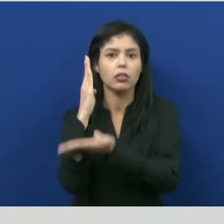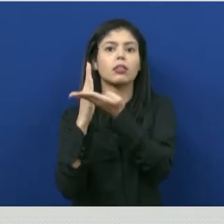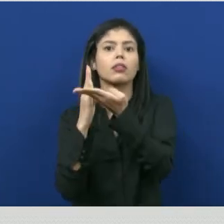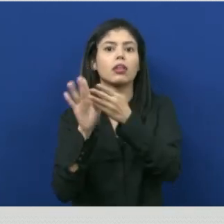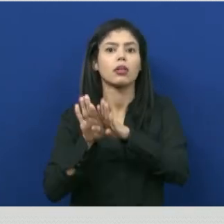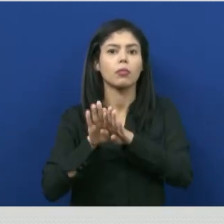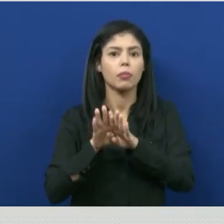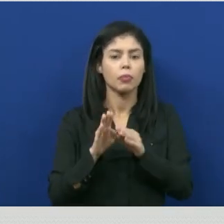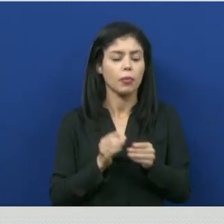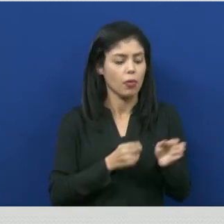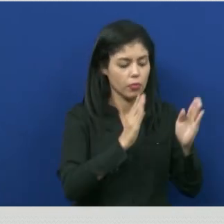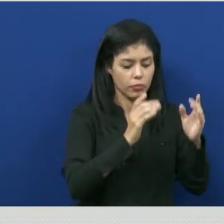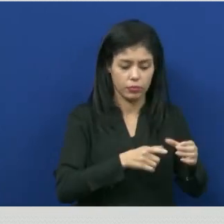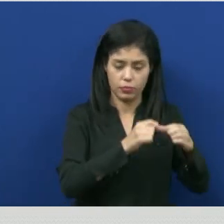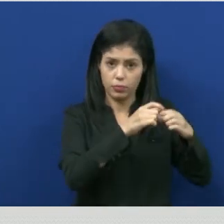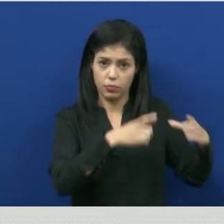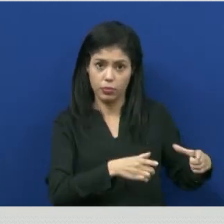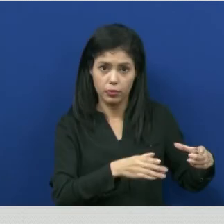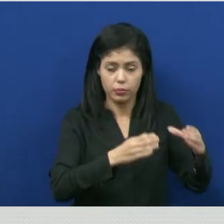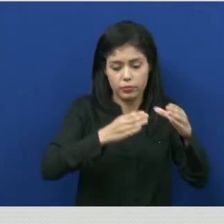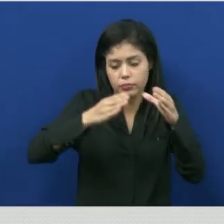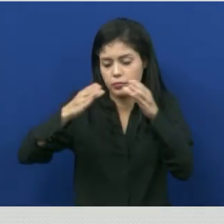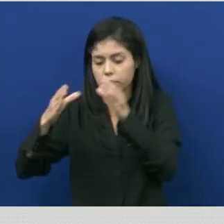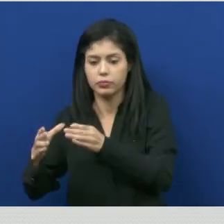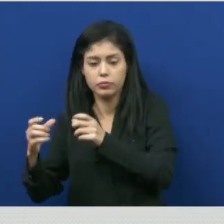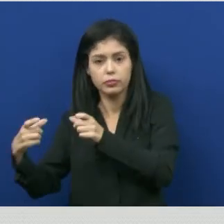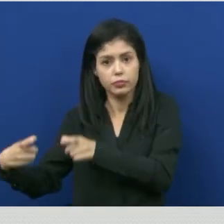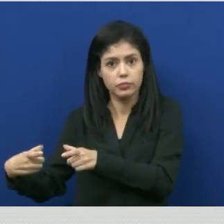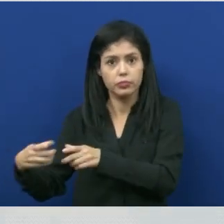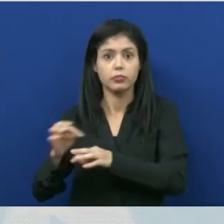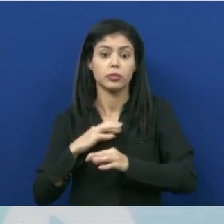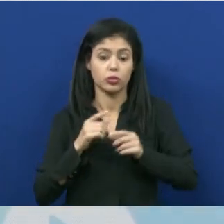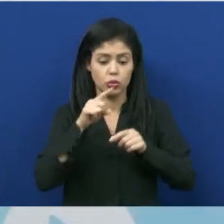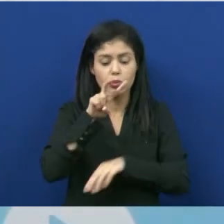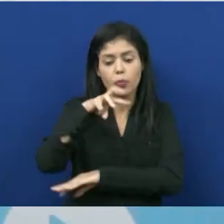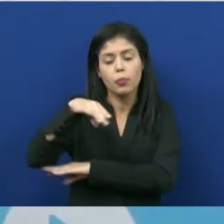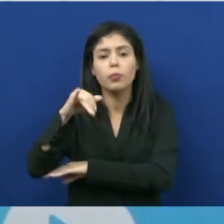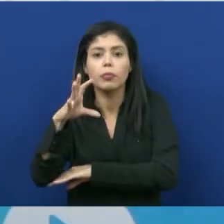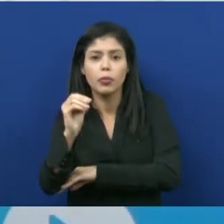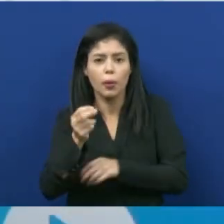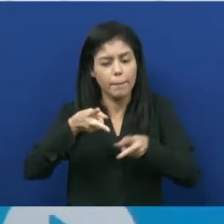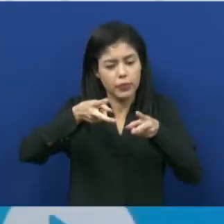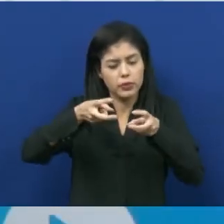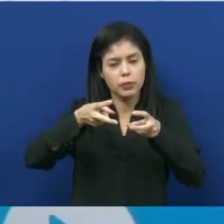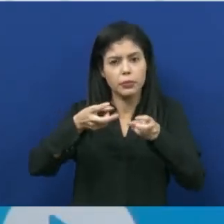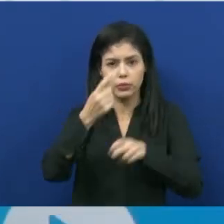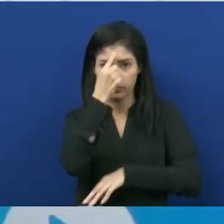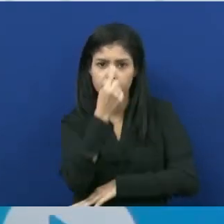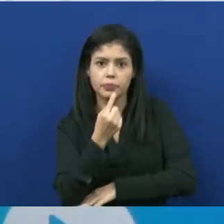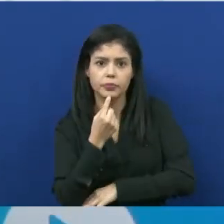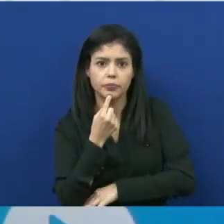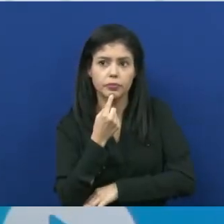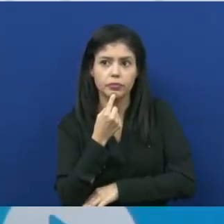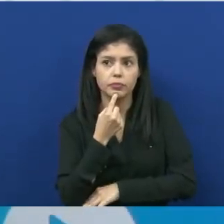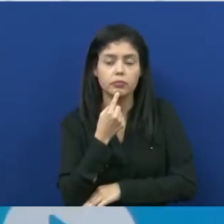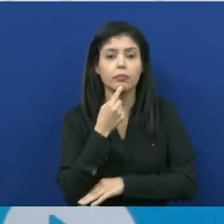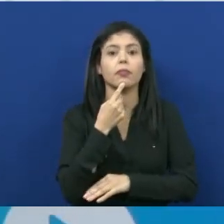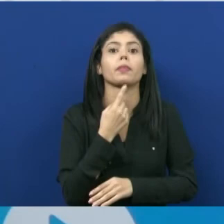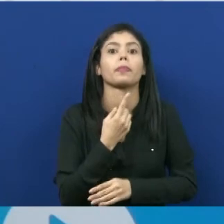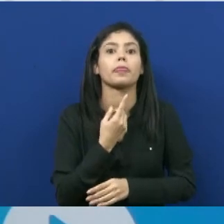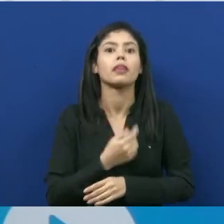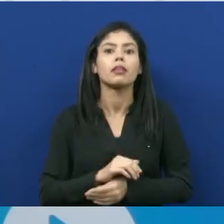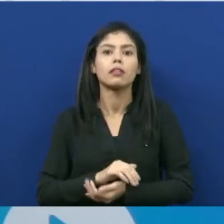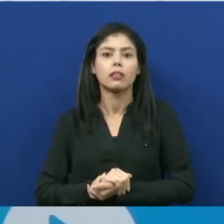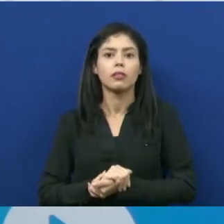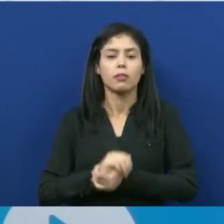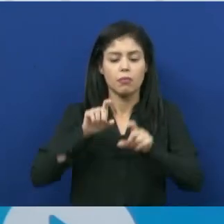passa de partícula para partícula através de um meio. Vocês podem perceber na imagem uma barra feita de um